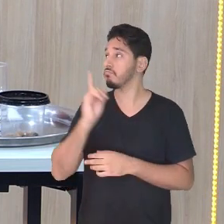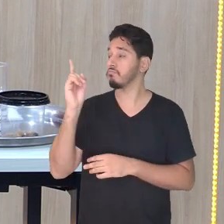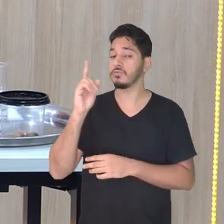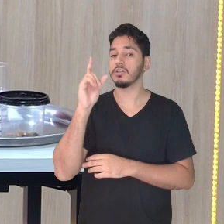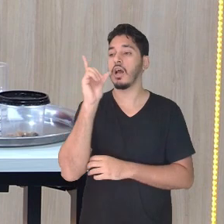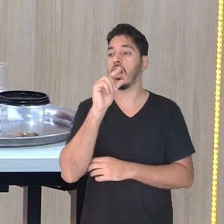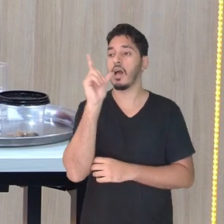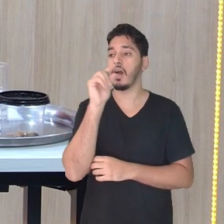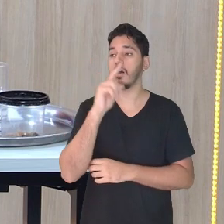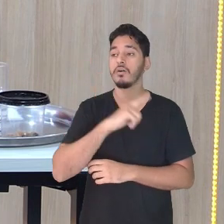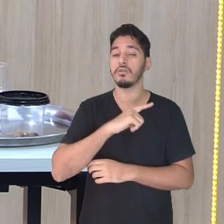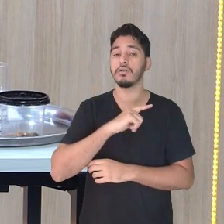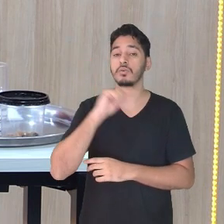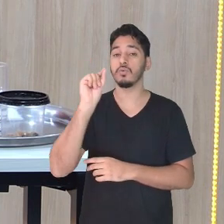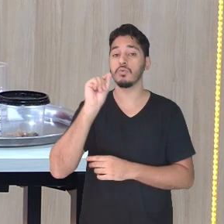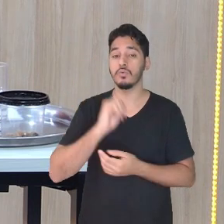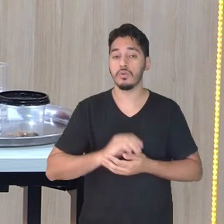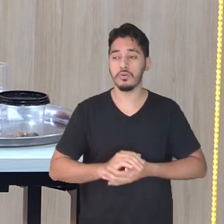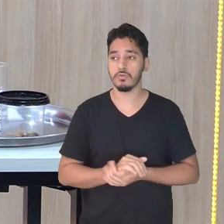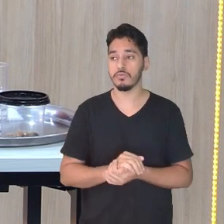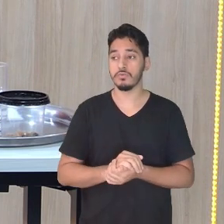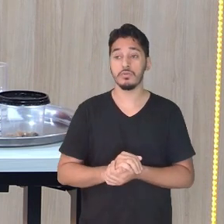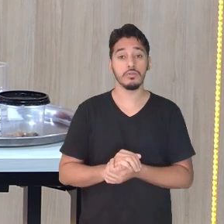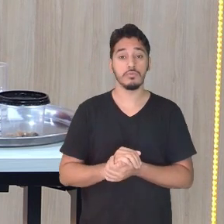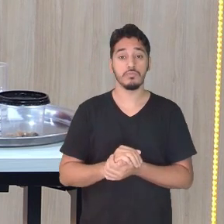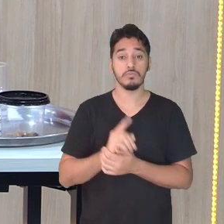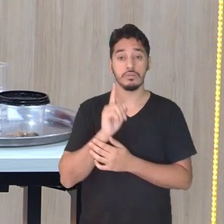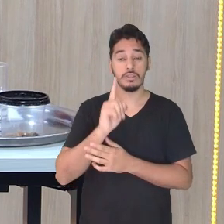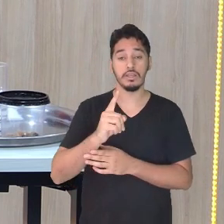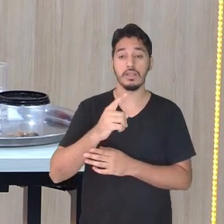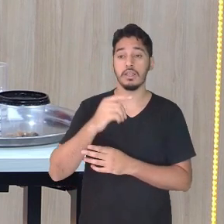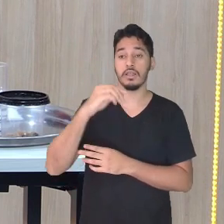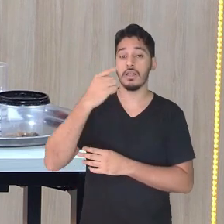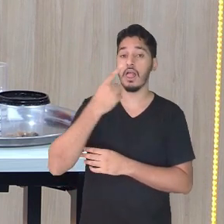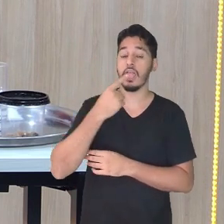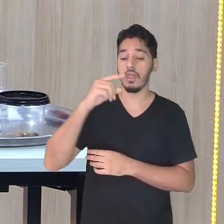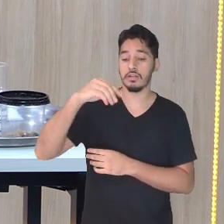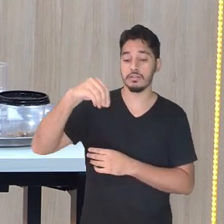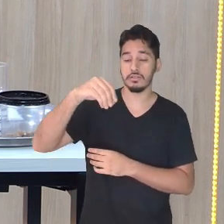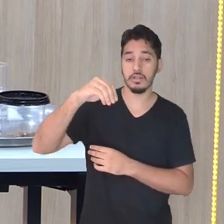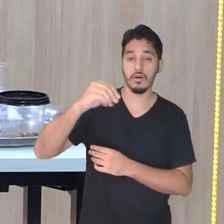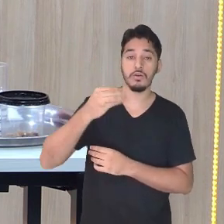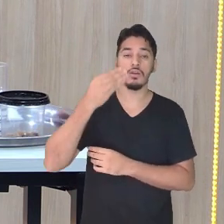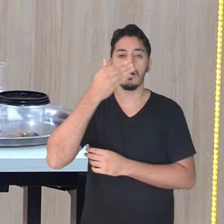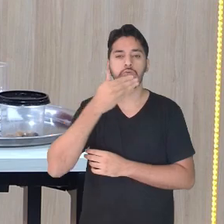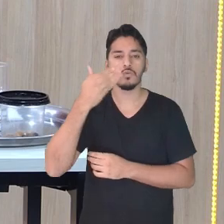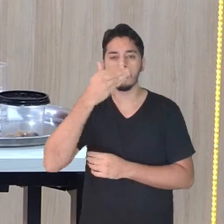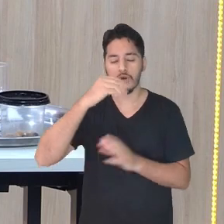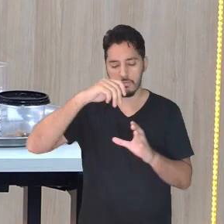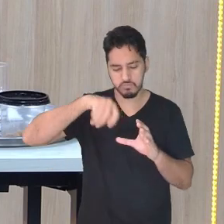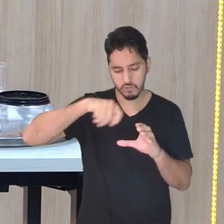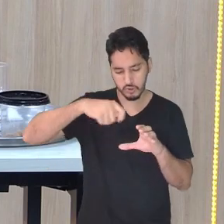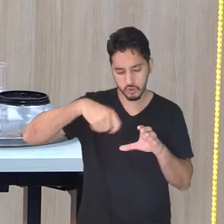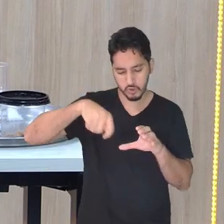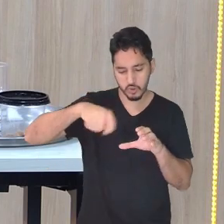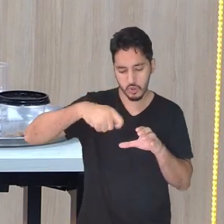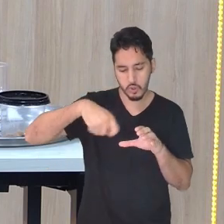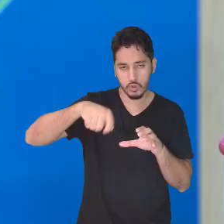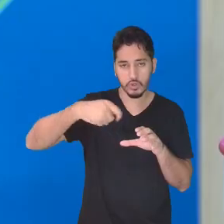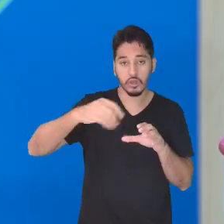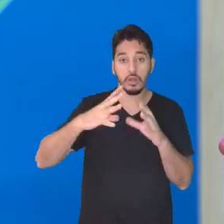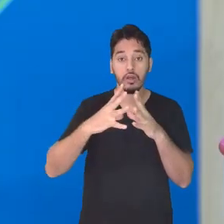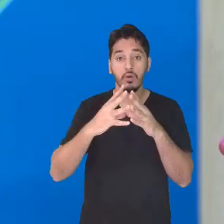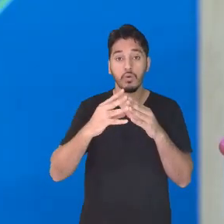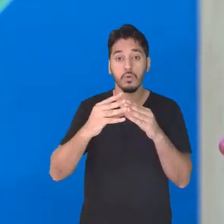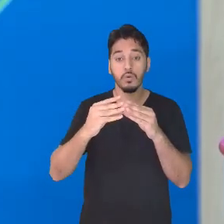aqui, eu coloquei sal e açúcar, mexi bem e ela dissolveu. Então eu tenho